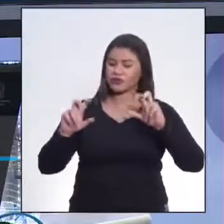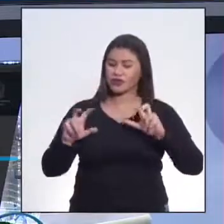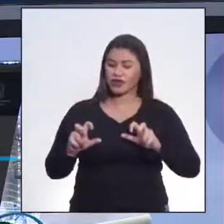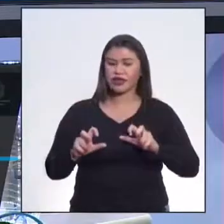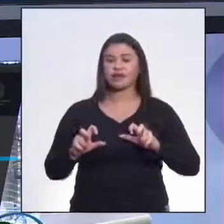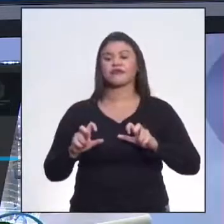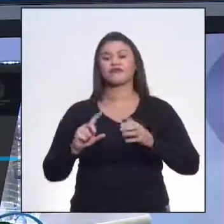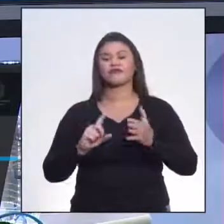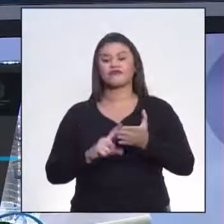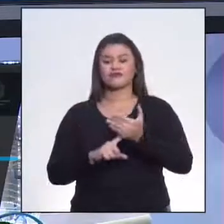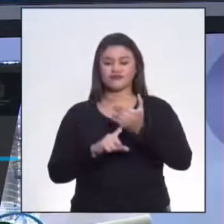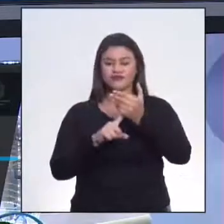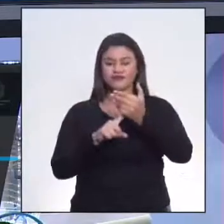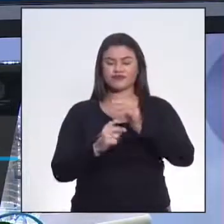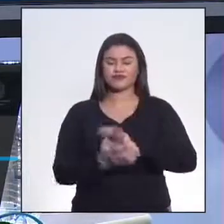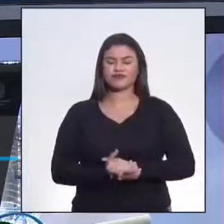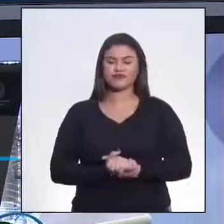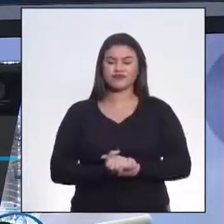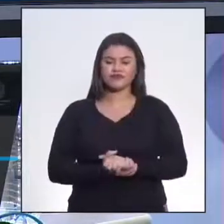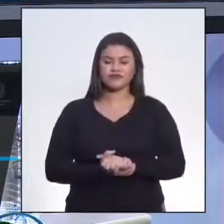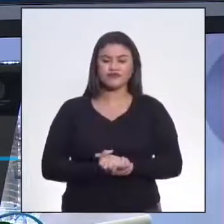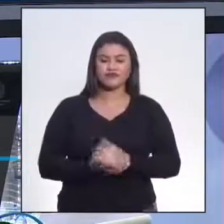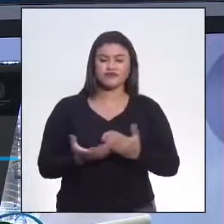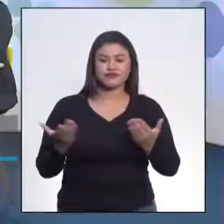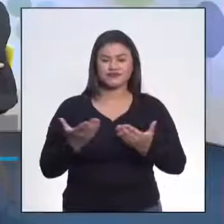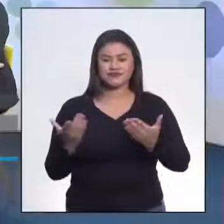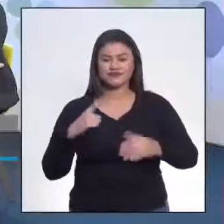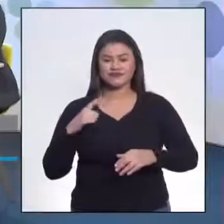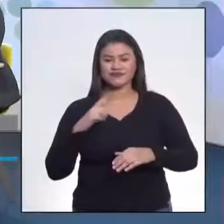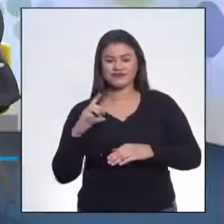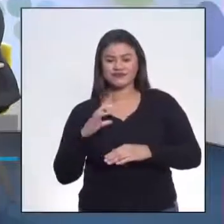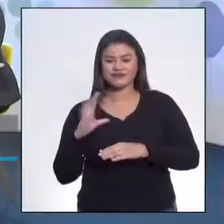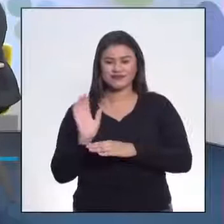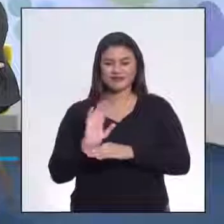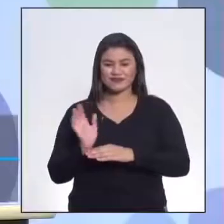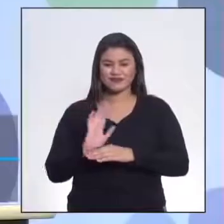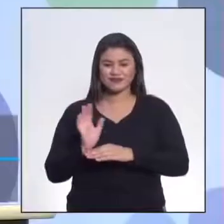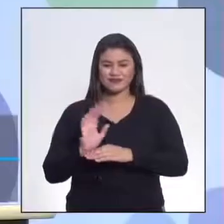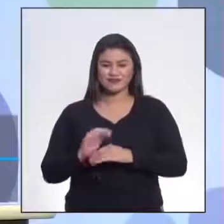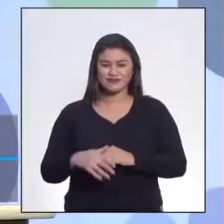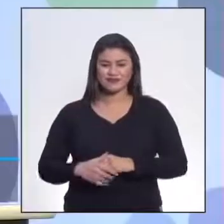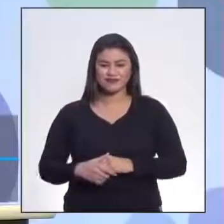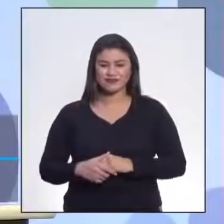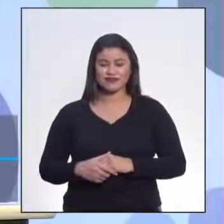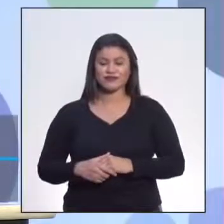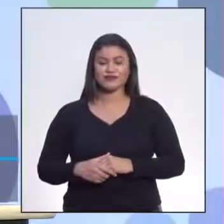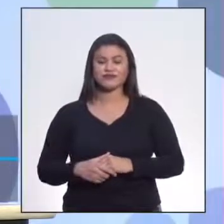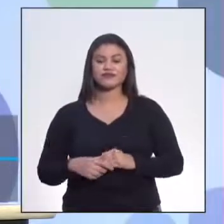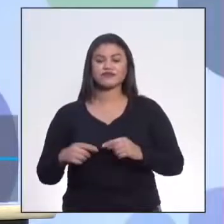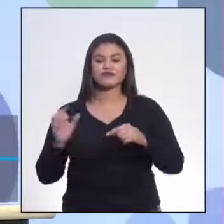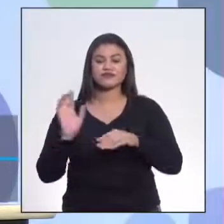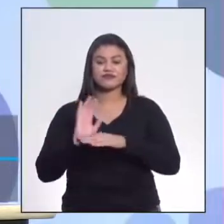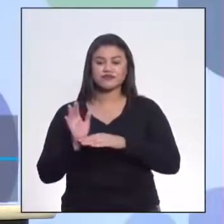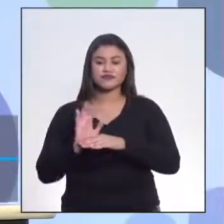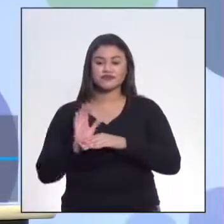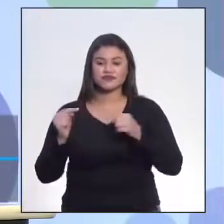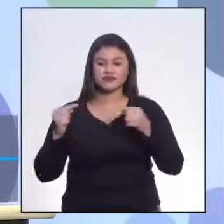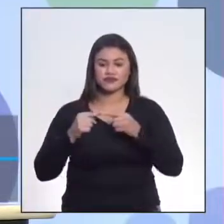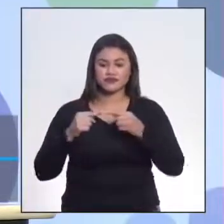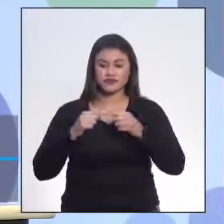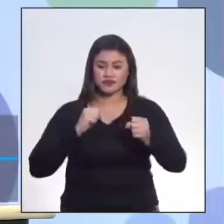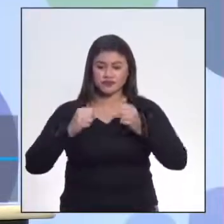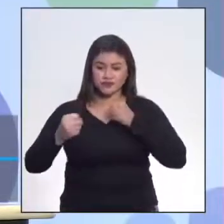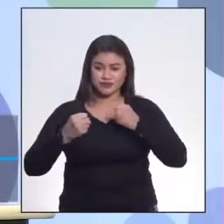né? Então, isso é muito importante. E agora nós temos um vídeo, né, professora? Isso mesmo. É uma reportagem, né, da TV